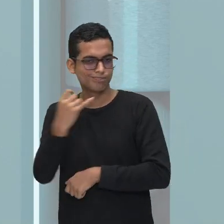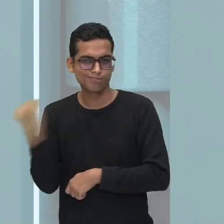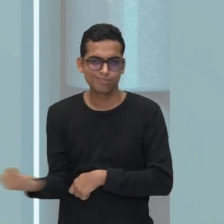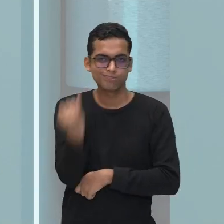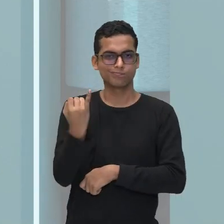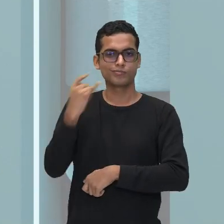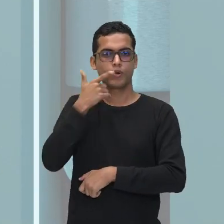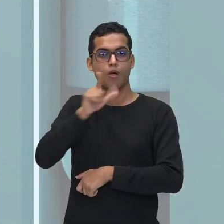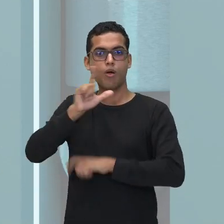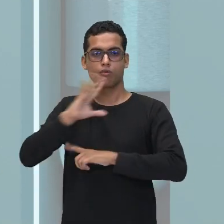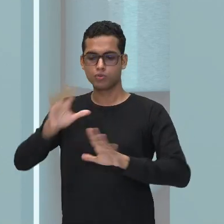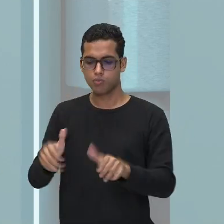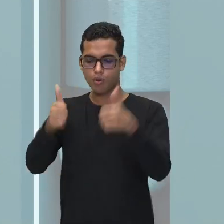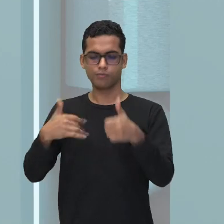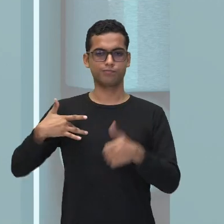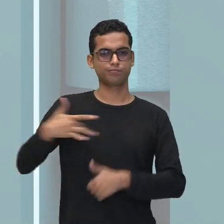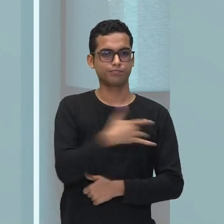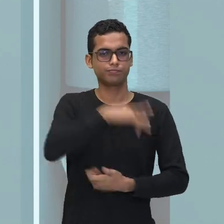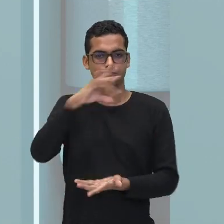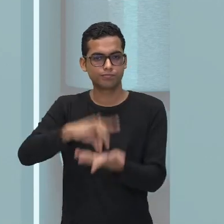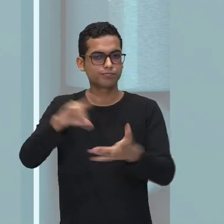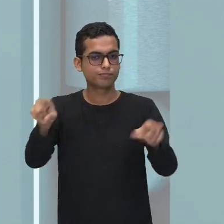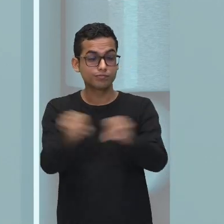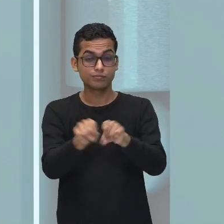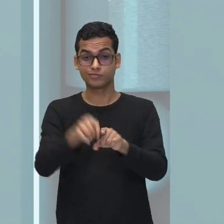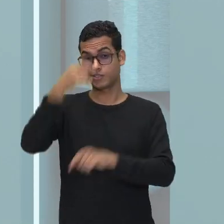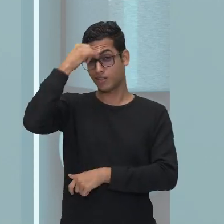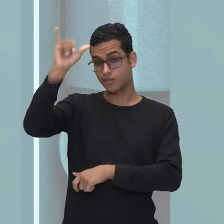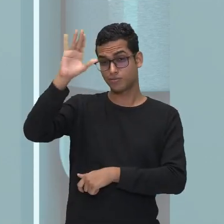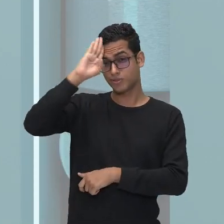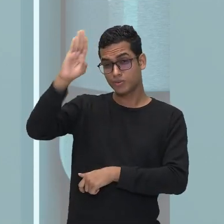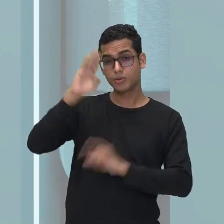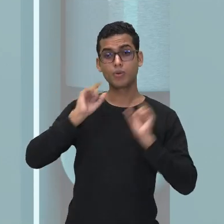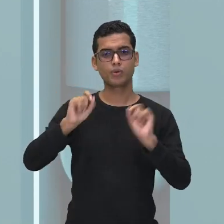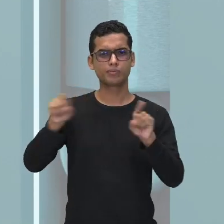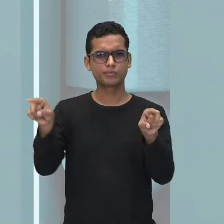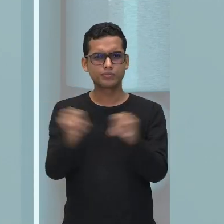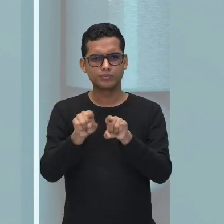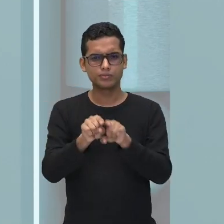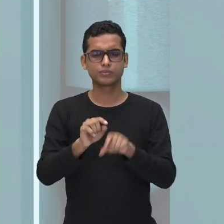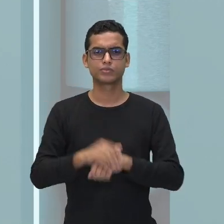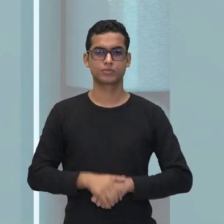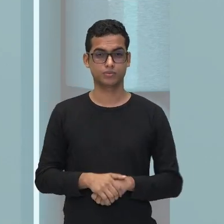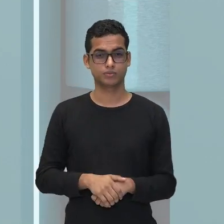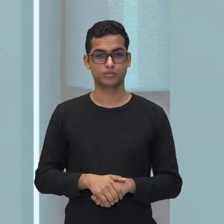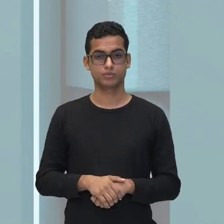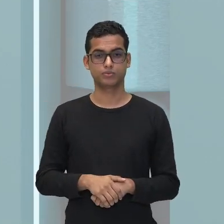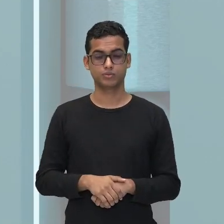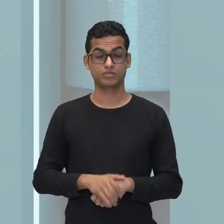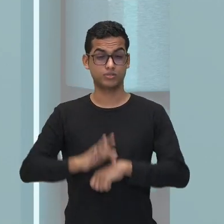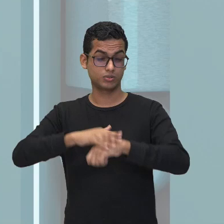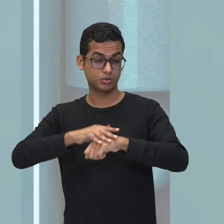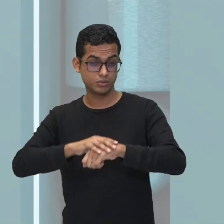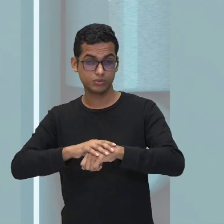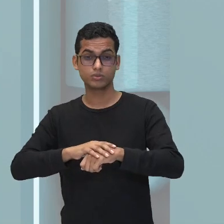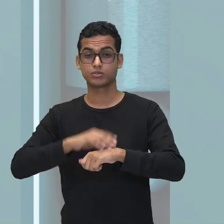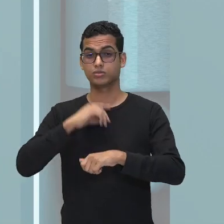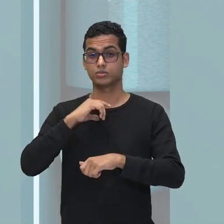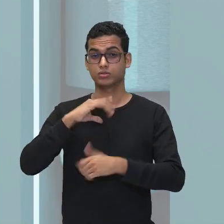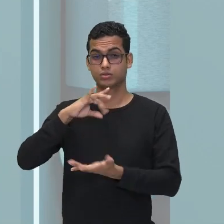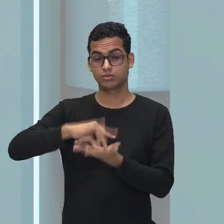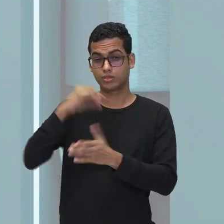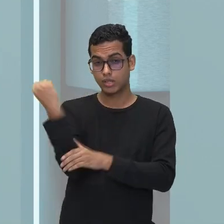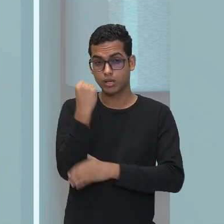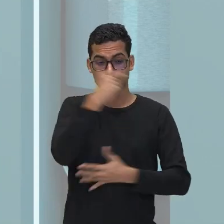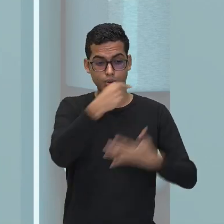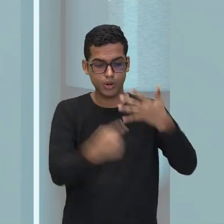tenha uma melhora na nossa saúde e evite ali esses quadros, né, que se instalem, esses quadros dessas doenças que a gente acabou de